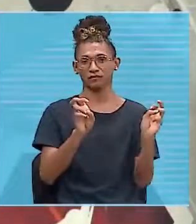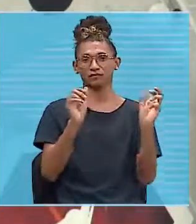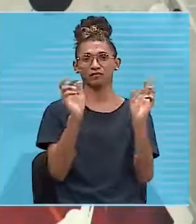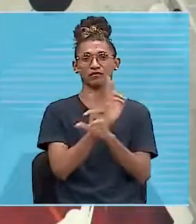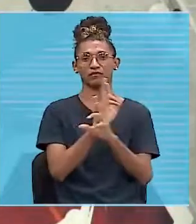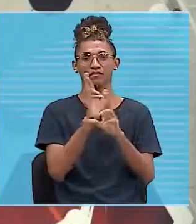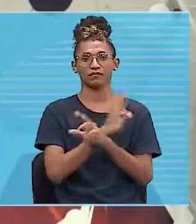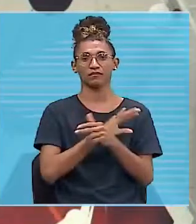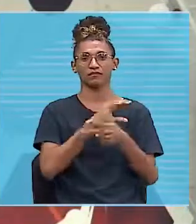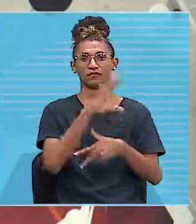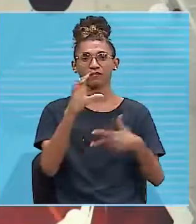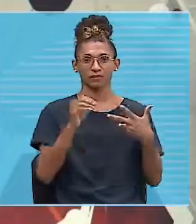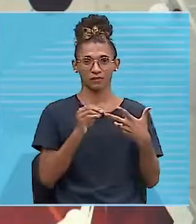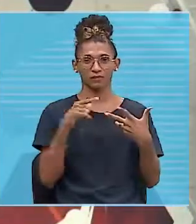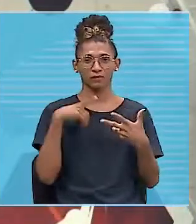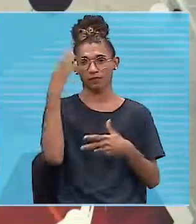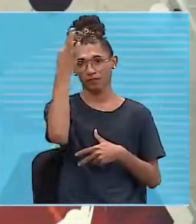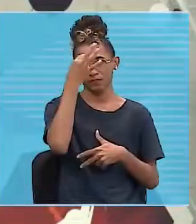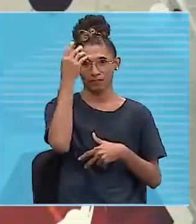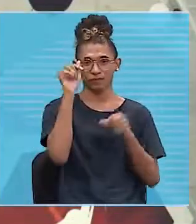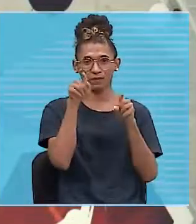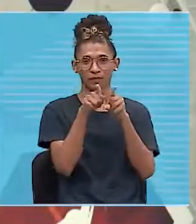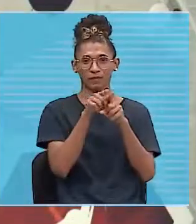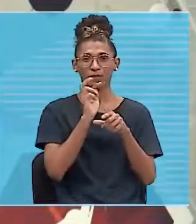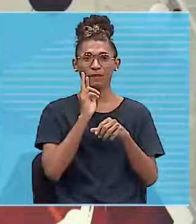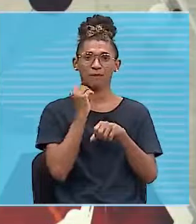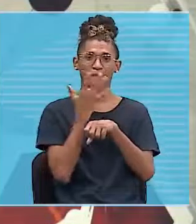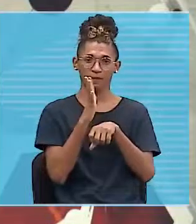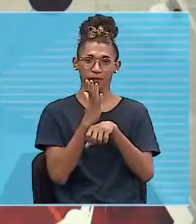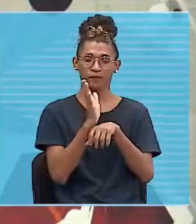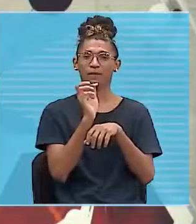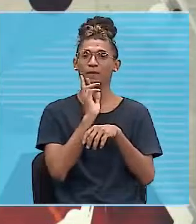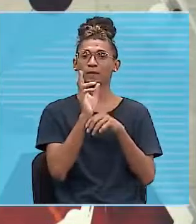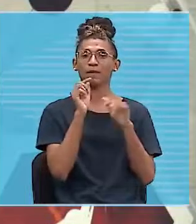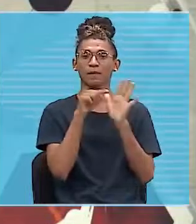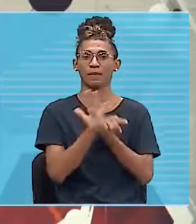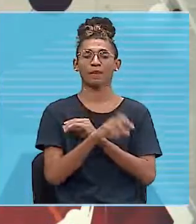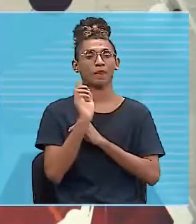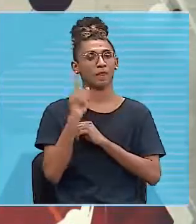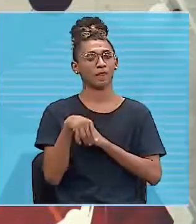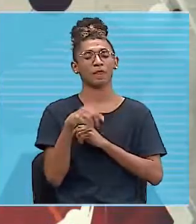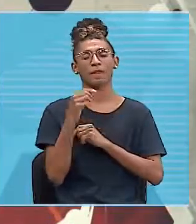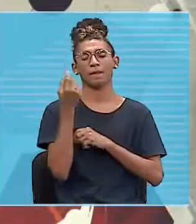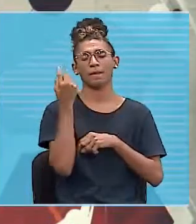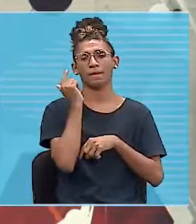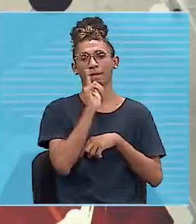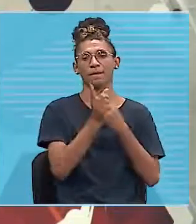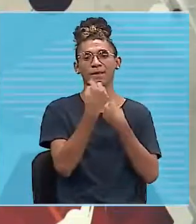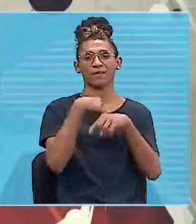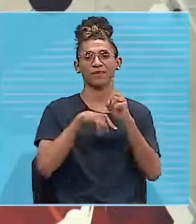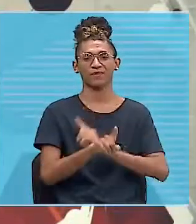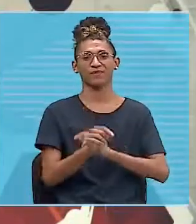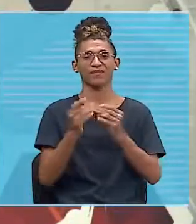trazendo a Teoria em cima da questão tá bom sucesso garantido se eu tenho certeza nossos